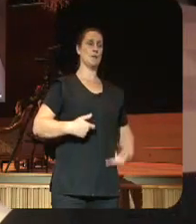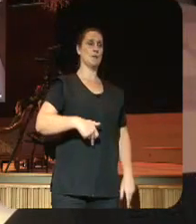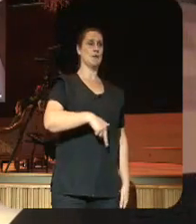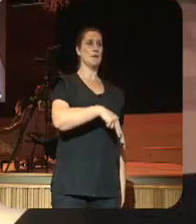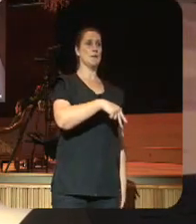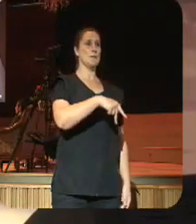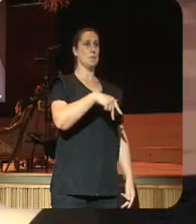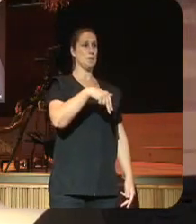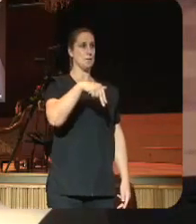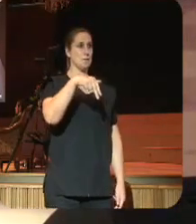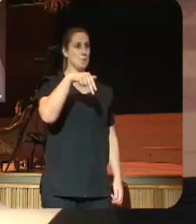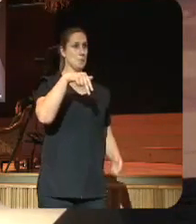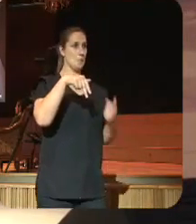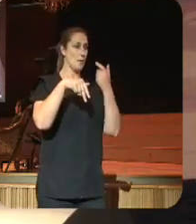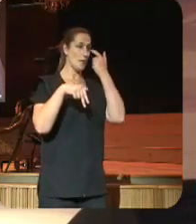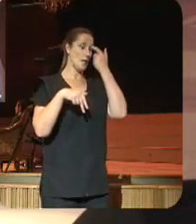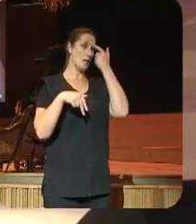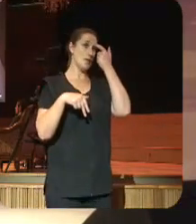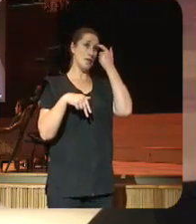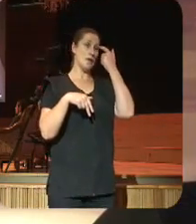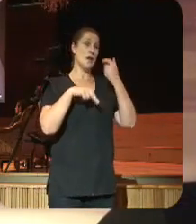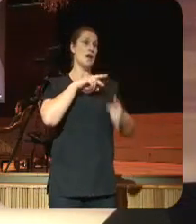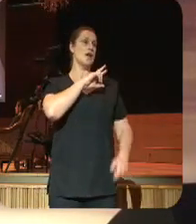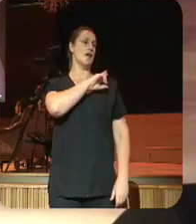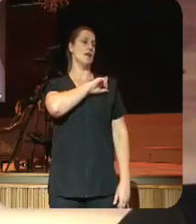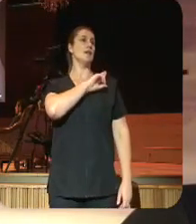mais uma: a religião.